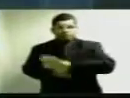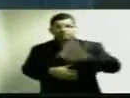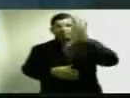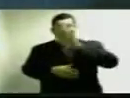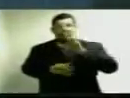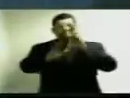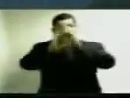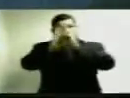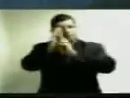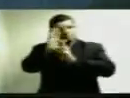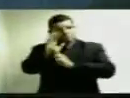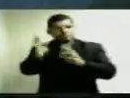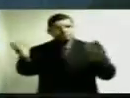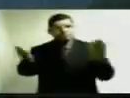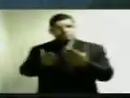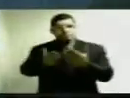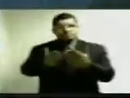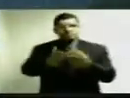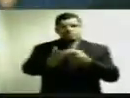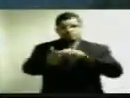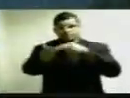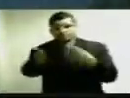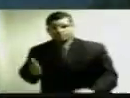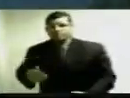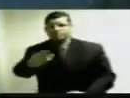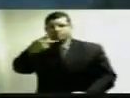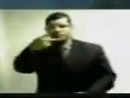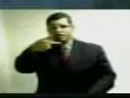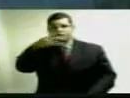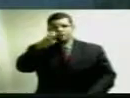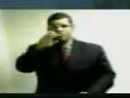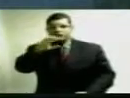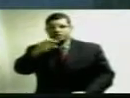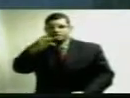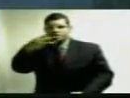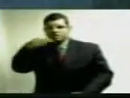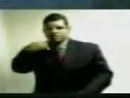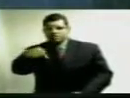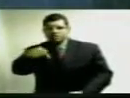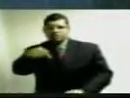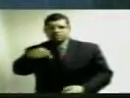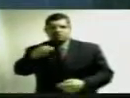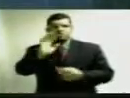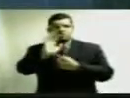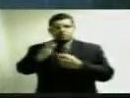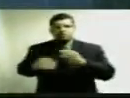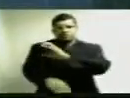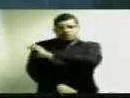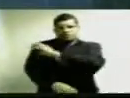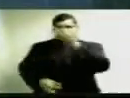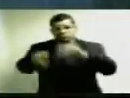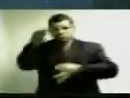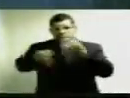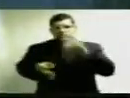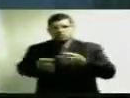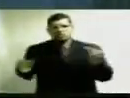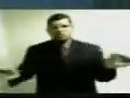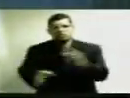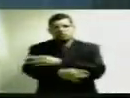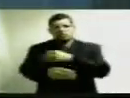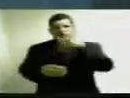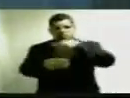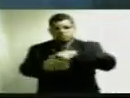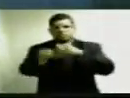Nacional reagiu, derrubando a PEC 37, reagiu aprovando na Comissão de Constituição e Justiça o fim do